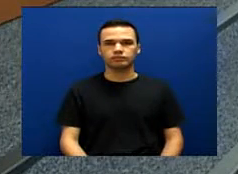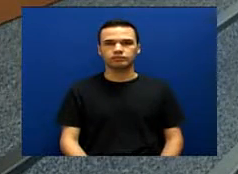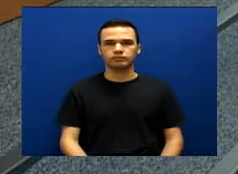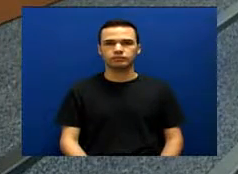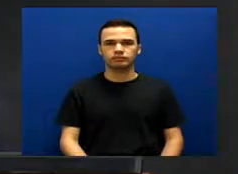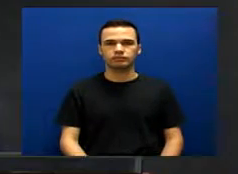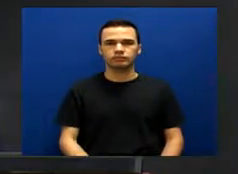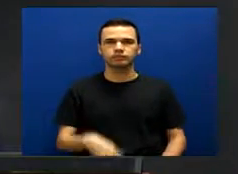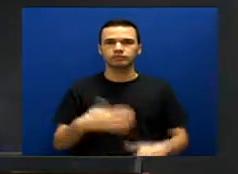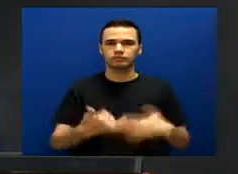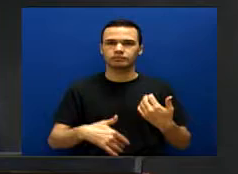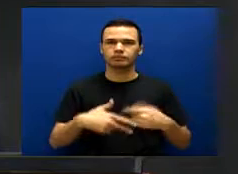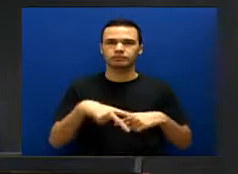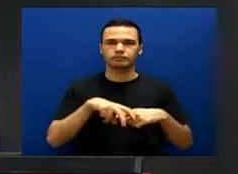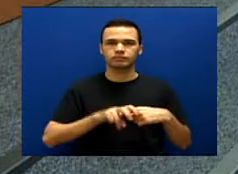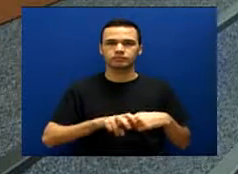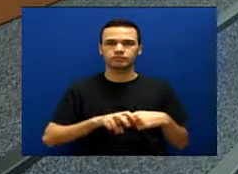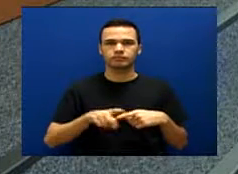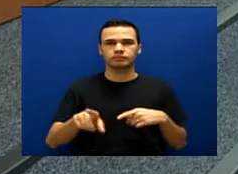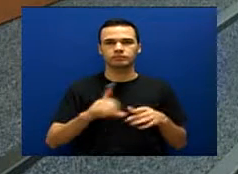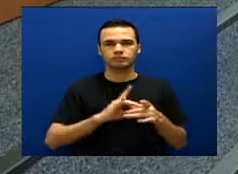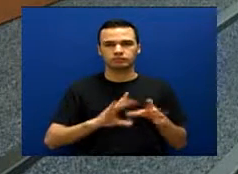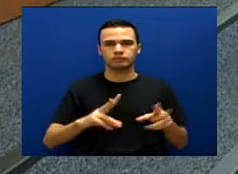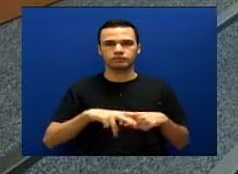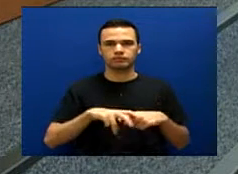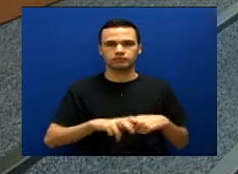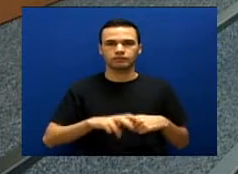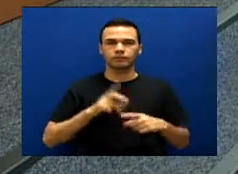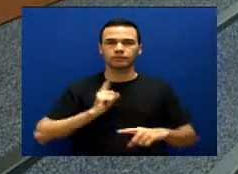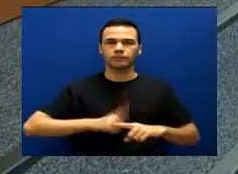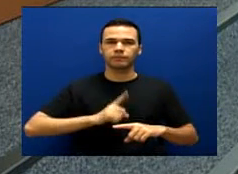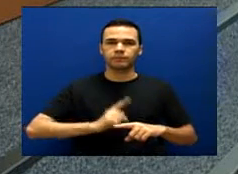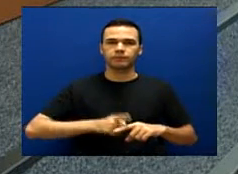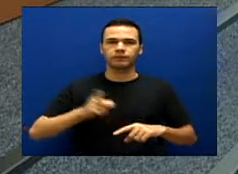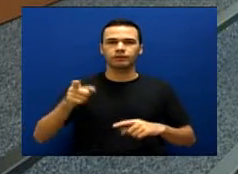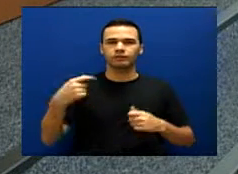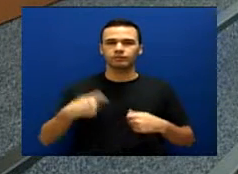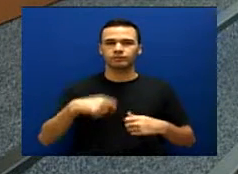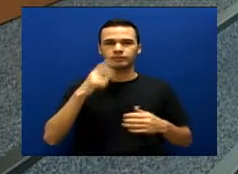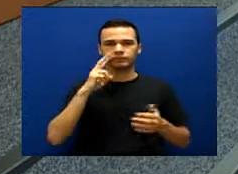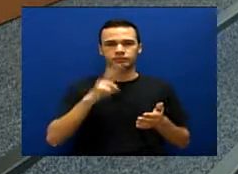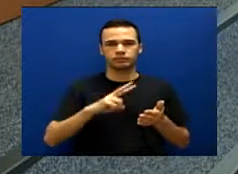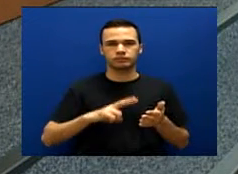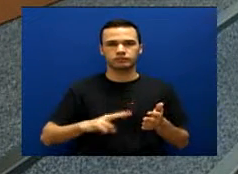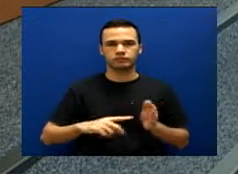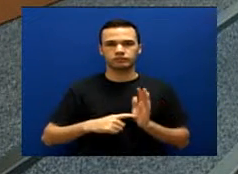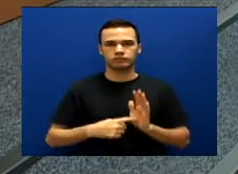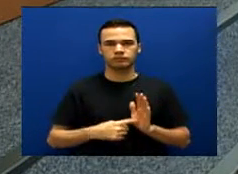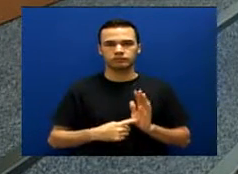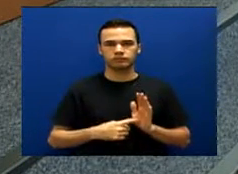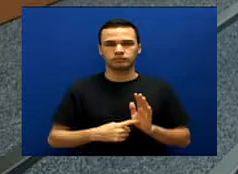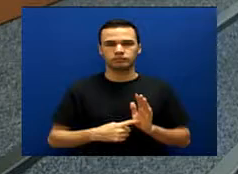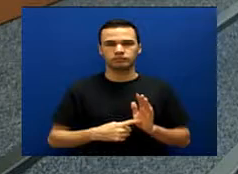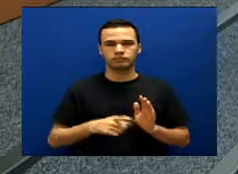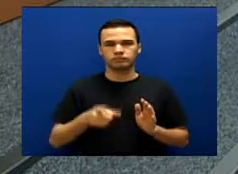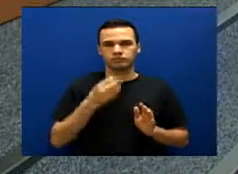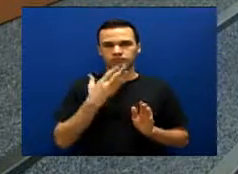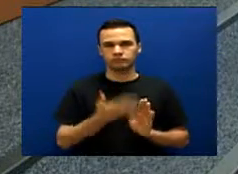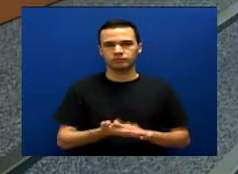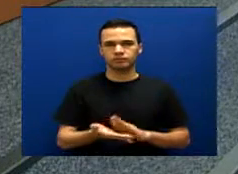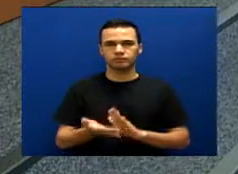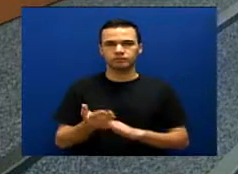Vou falar sentado, com a sua permissão, senhor presidente, porque eu preciso fazer uma leitura. Esses votos